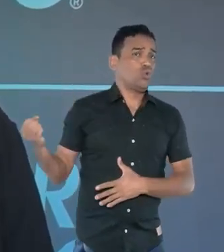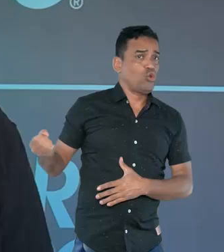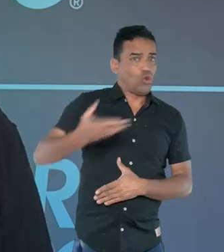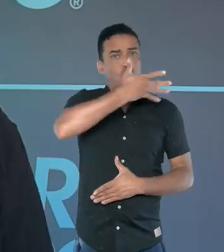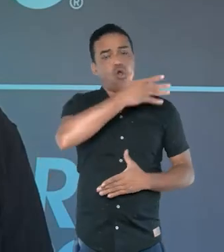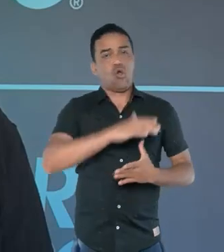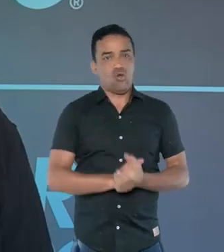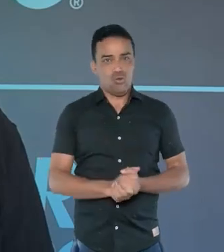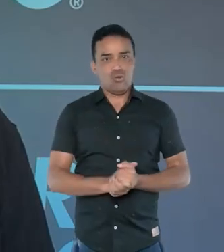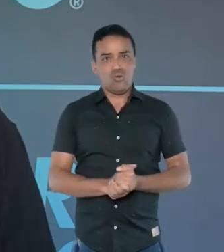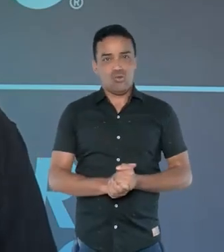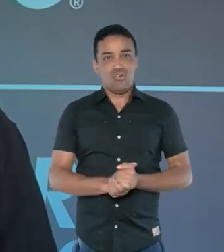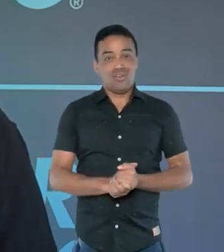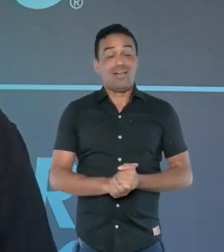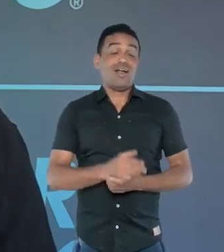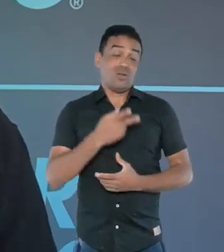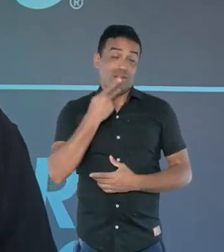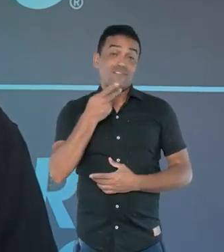falar sobre